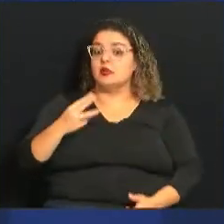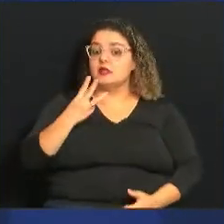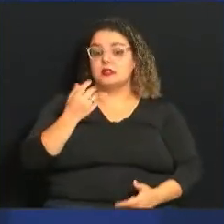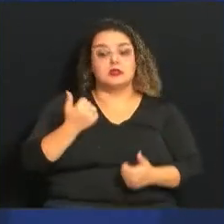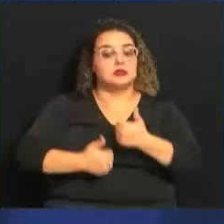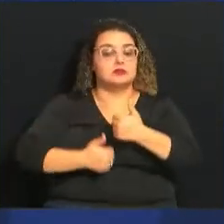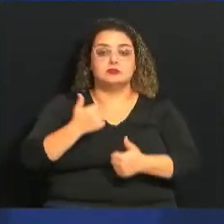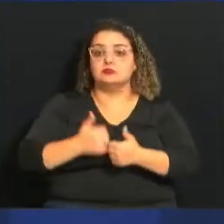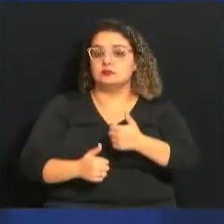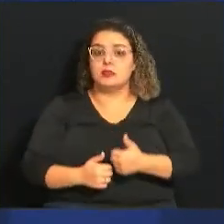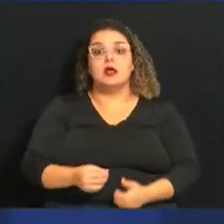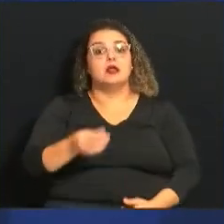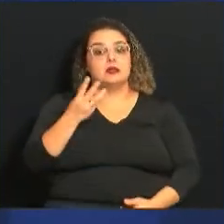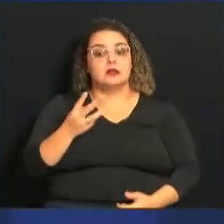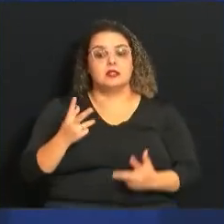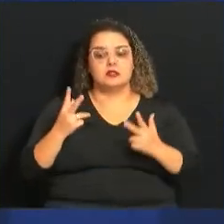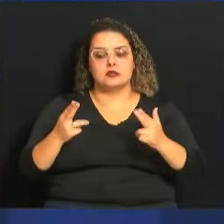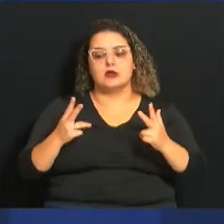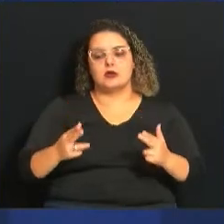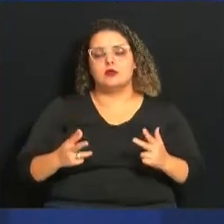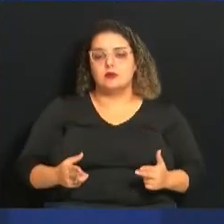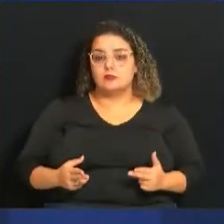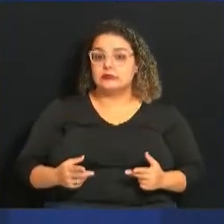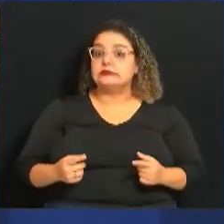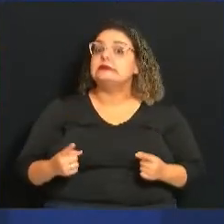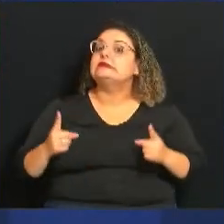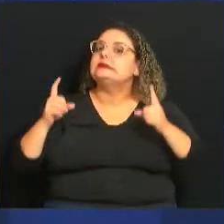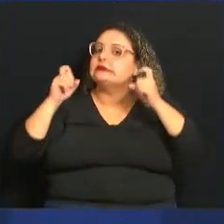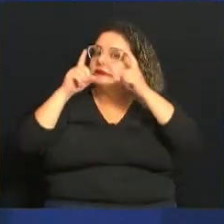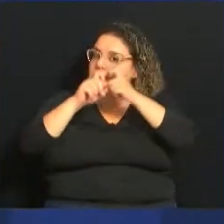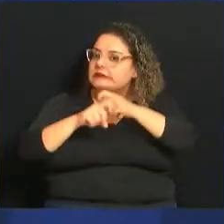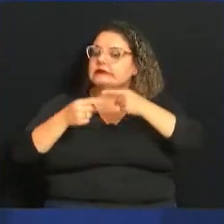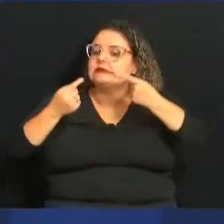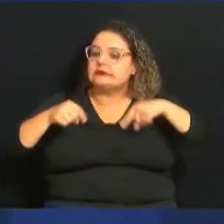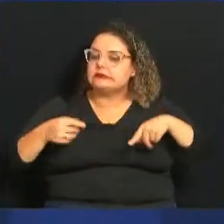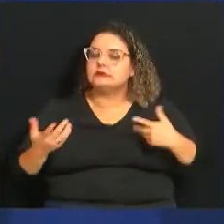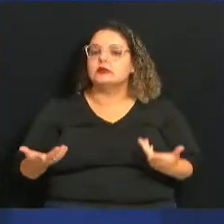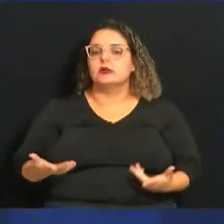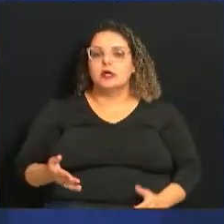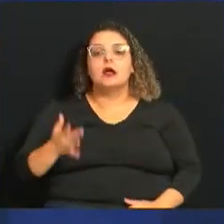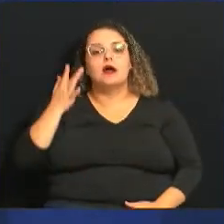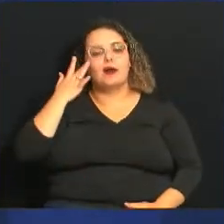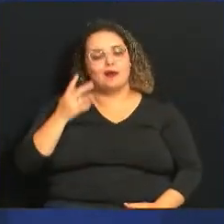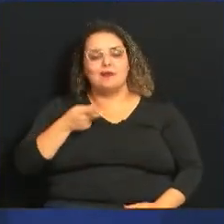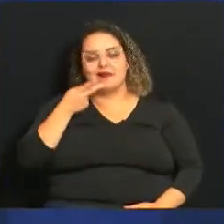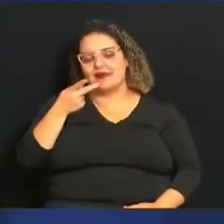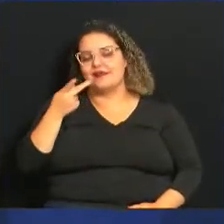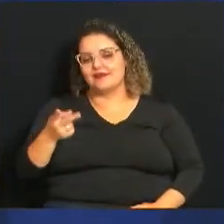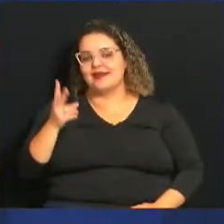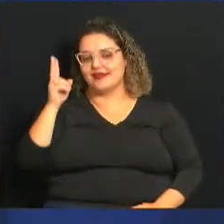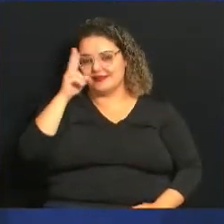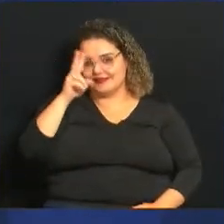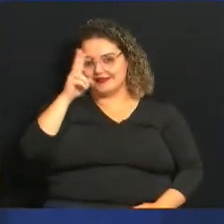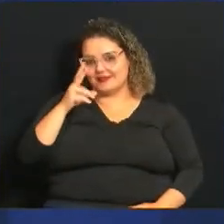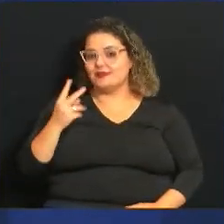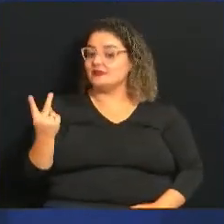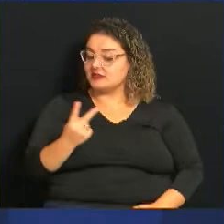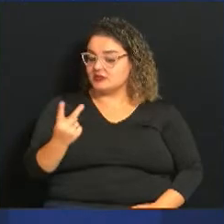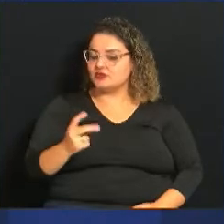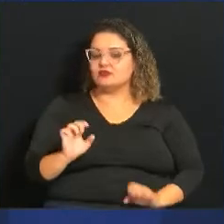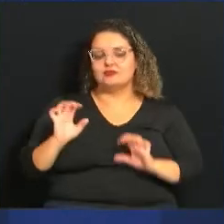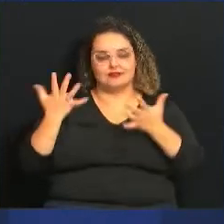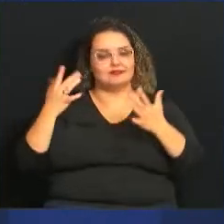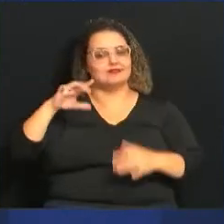3 empates, então é um duelo complicado. E claro que amanhã a gente conta a história das 2 partidas, o que acontece